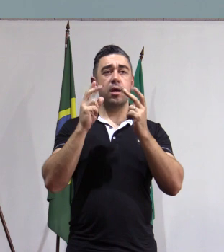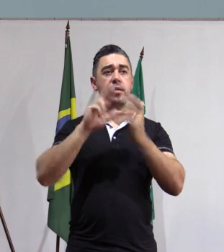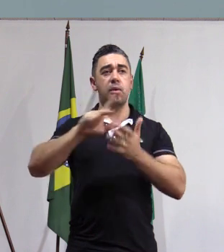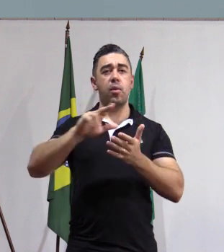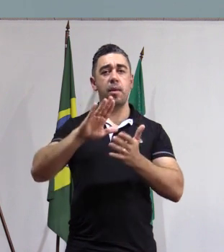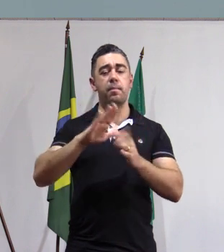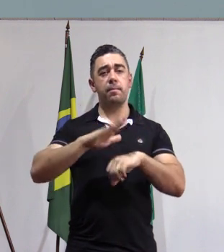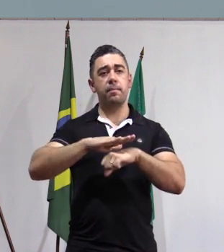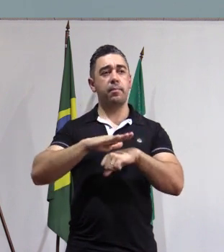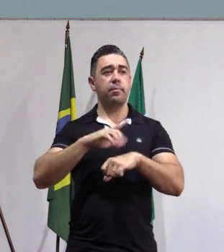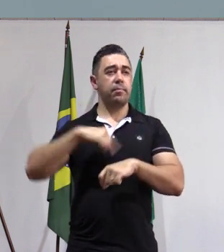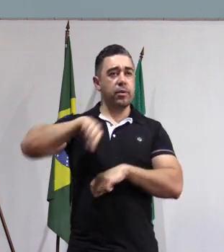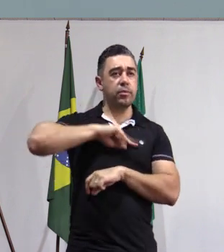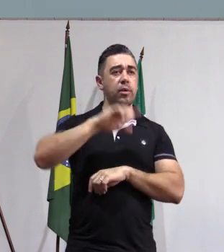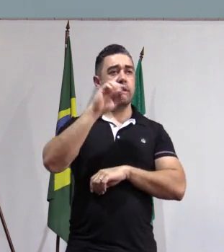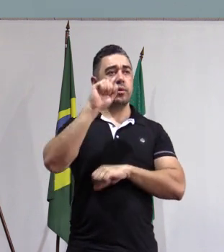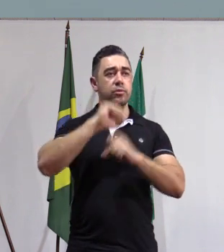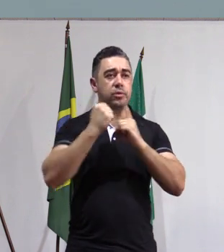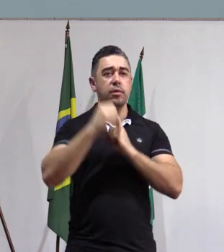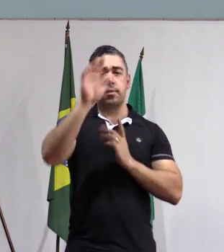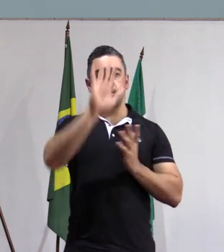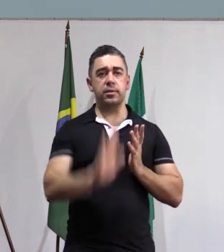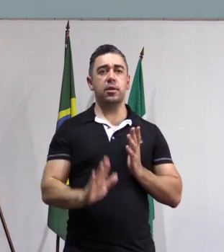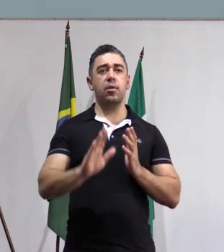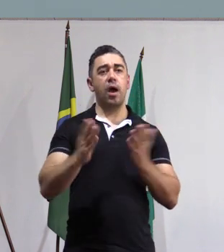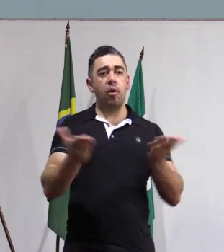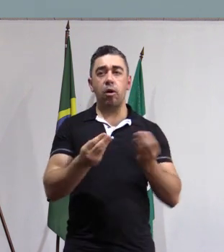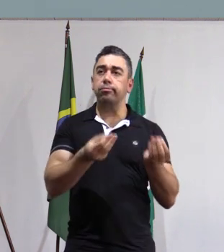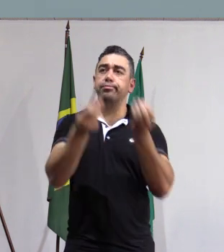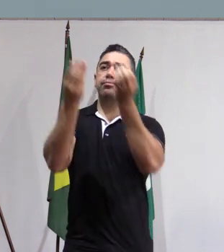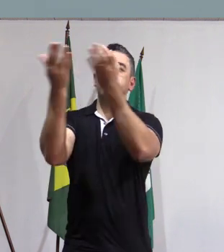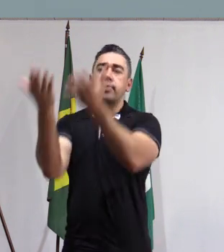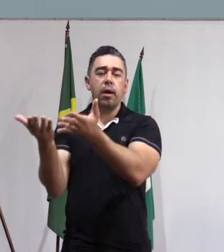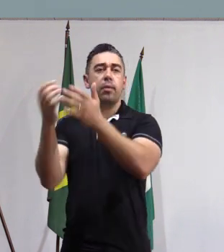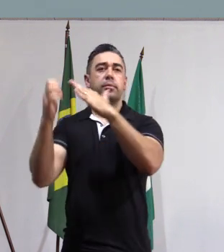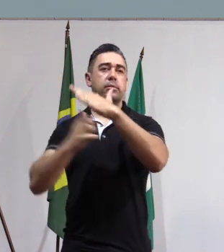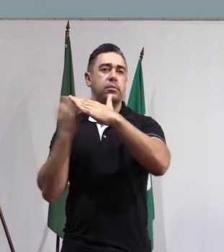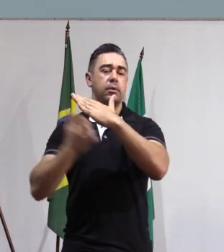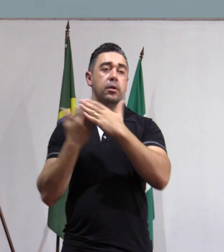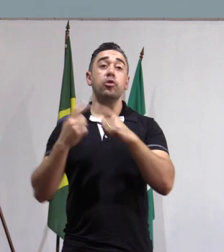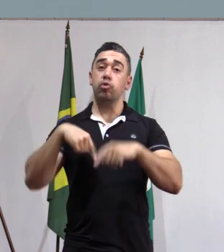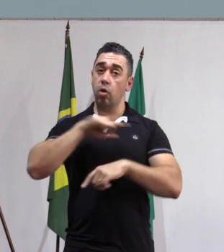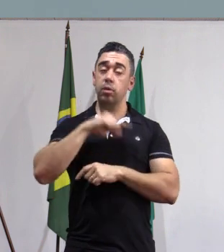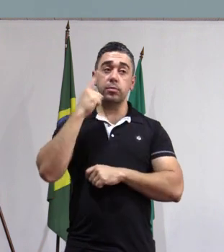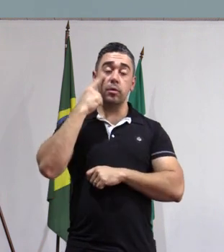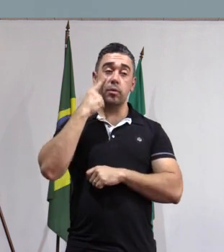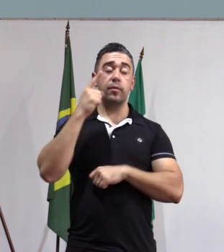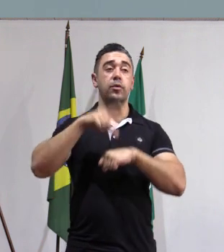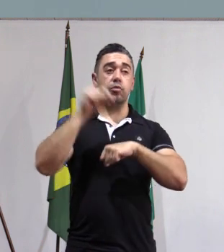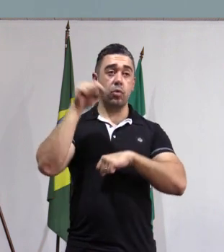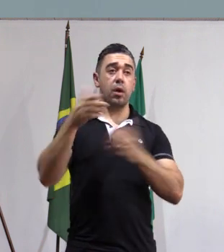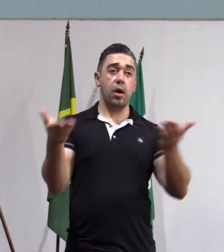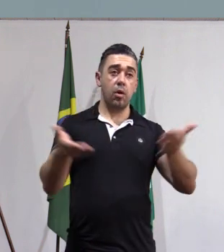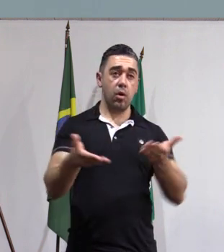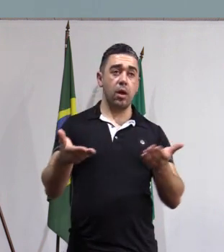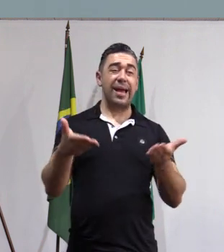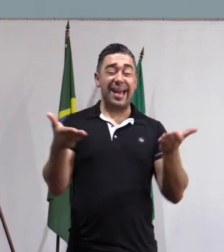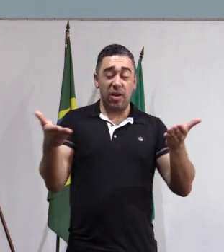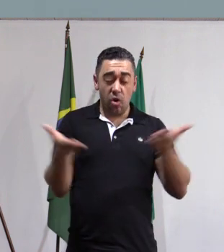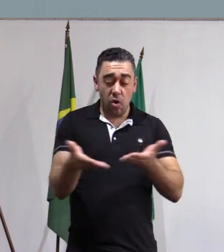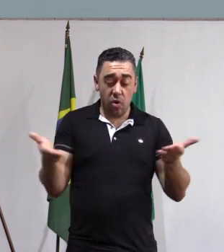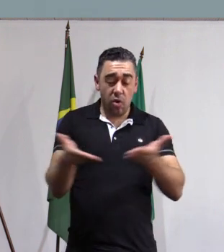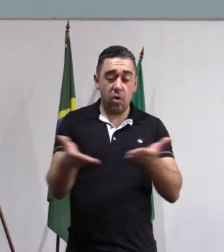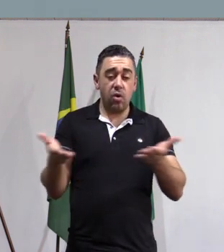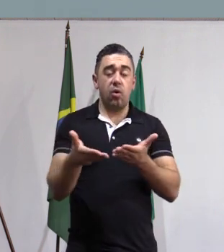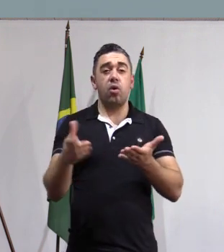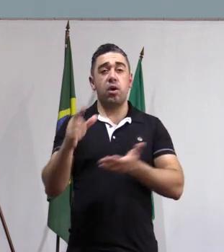à sociedade brasileira, e passa a pertencer a essas indústrias. Então, é essa escolha que nós temos que fazer agora. E o agora é